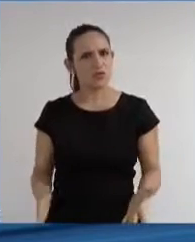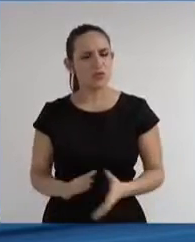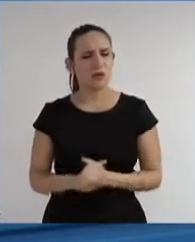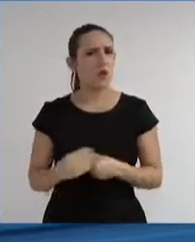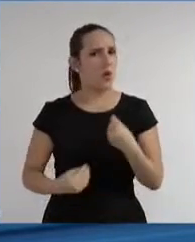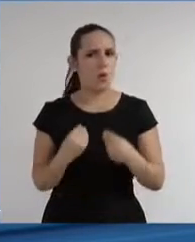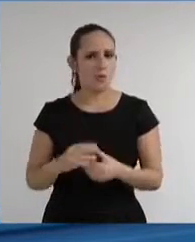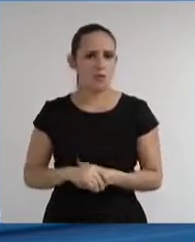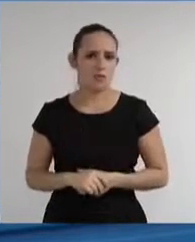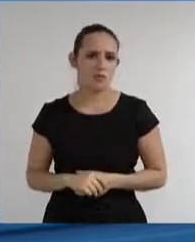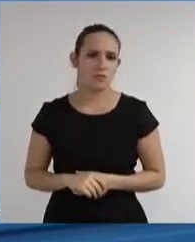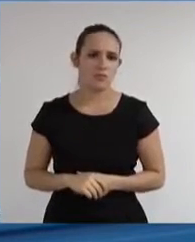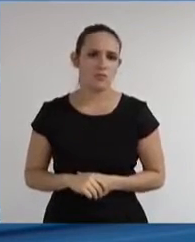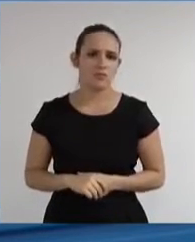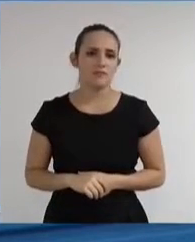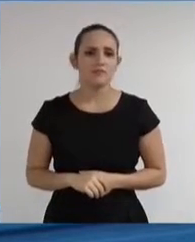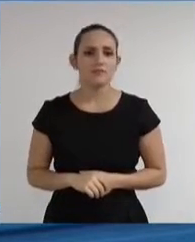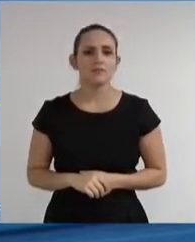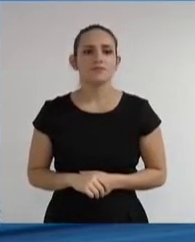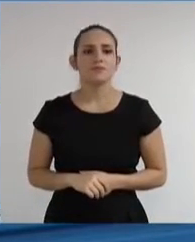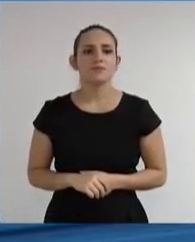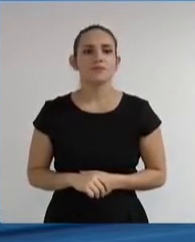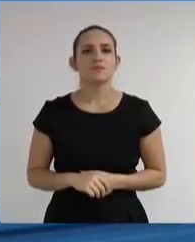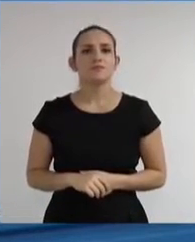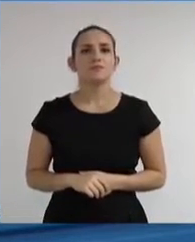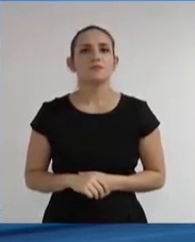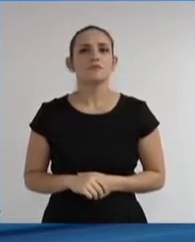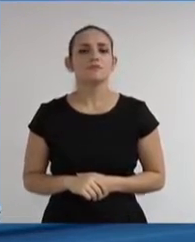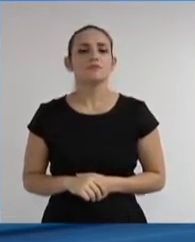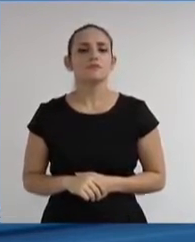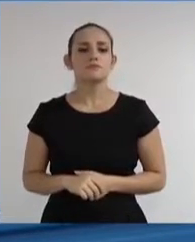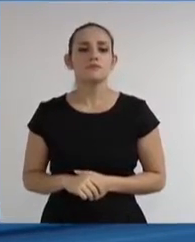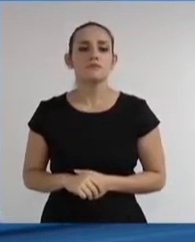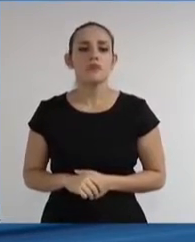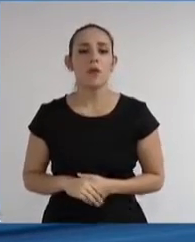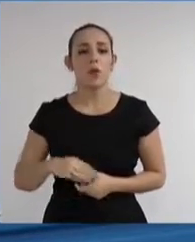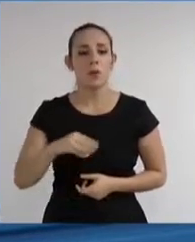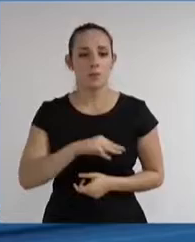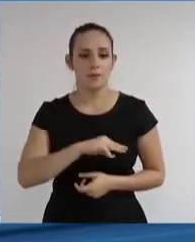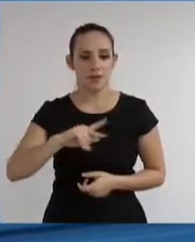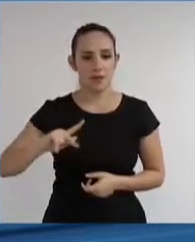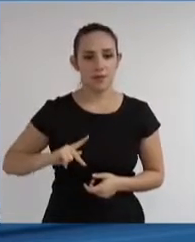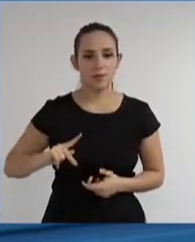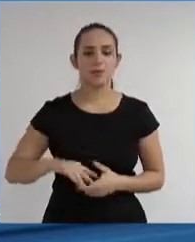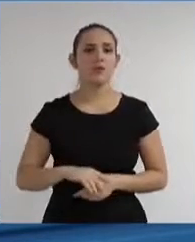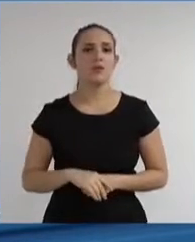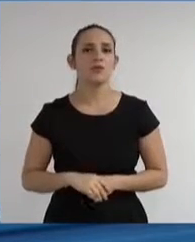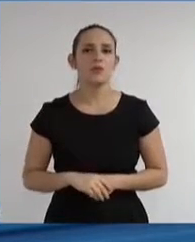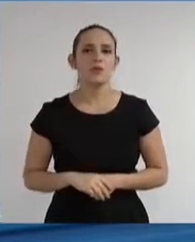ofendido. Porque é o poder, o Ministério Público, principalmente,